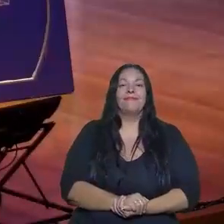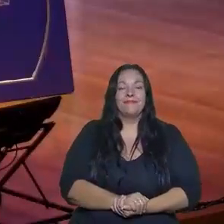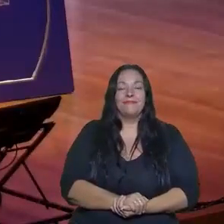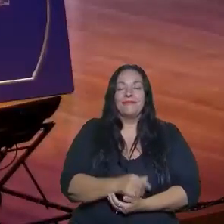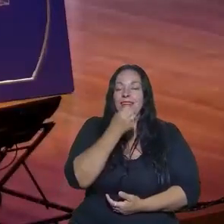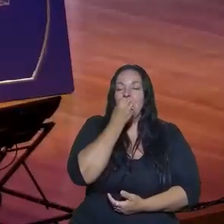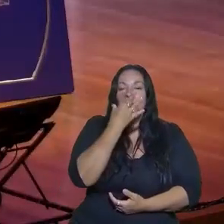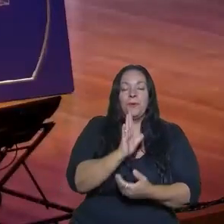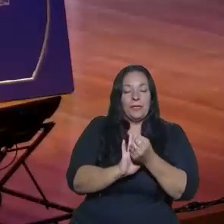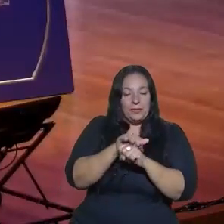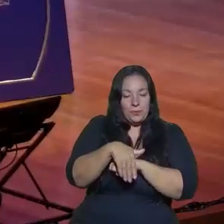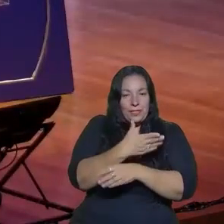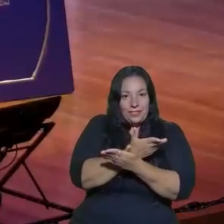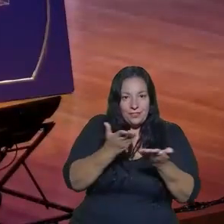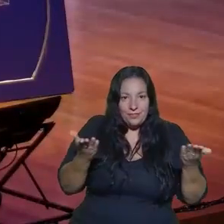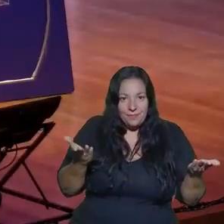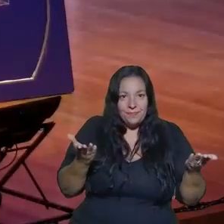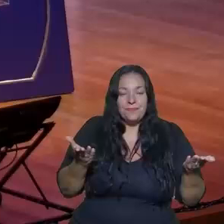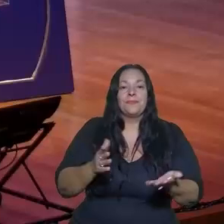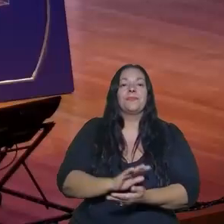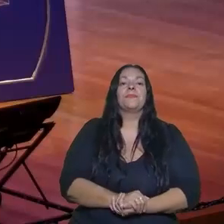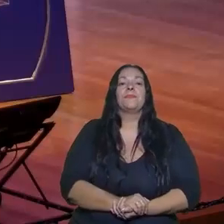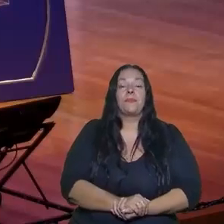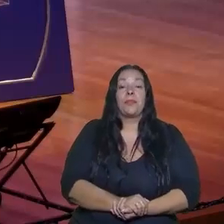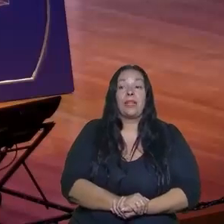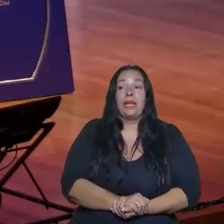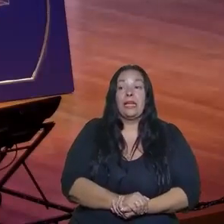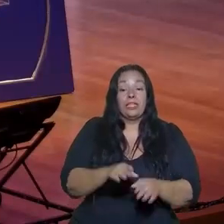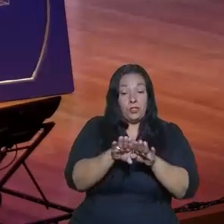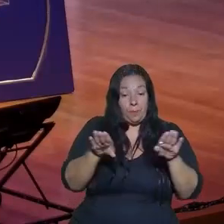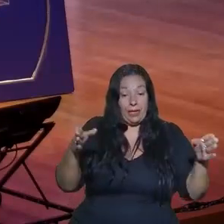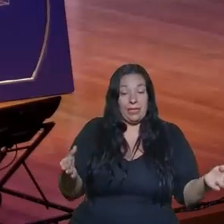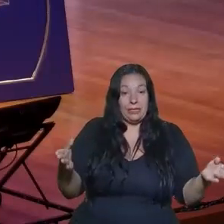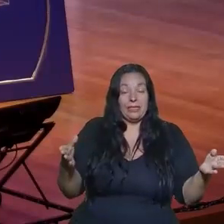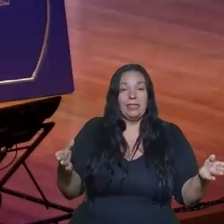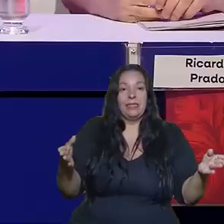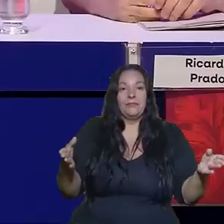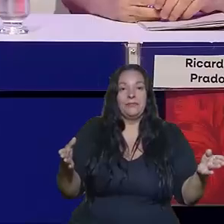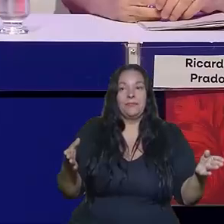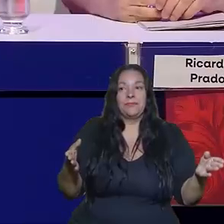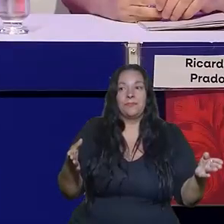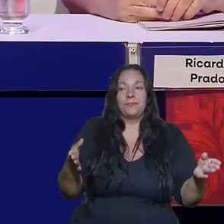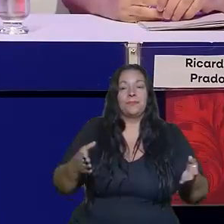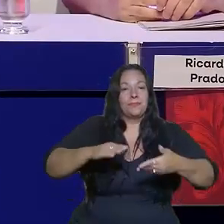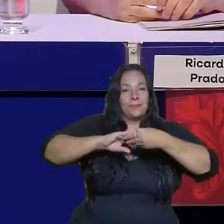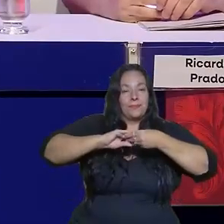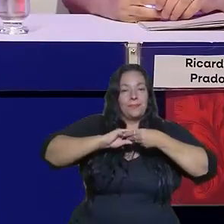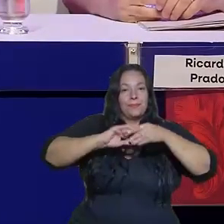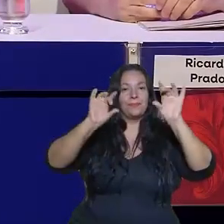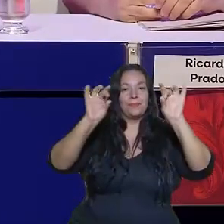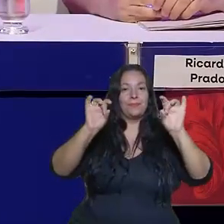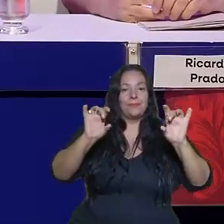Bom, gente, boa noite. Boa noite aos companheiros, a companheira de mesa. Queria cumprimentar especialmente